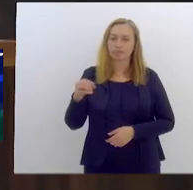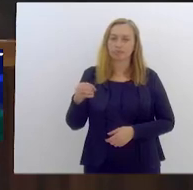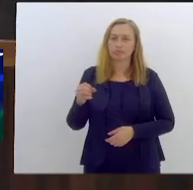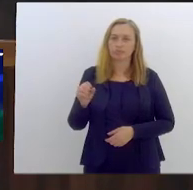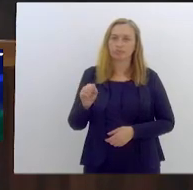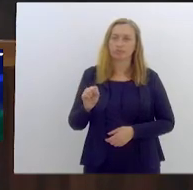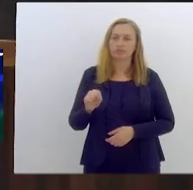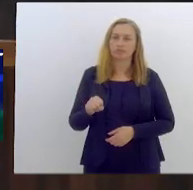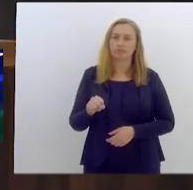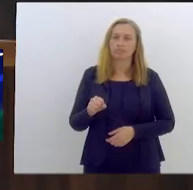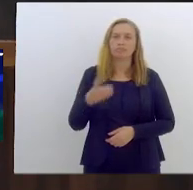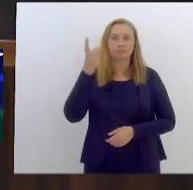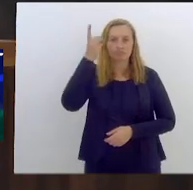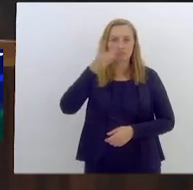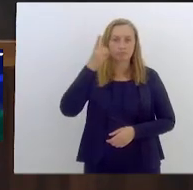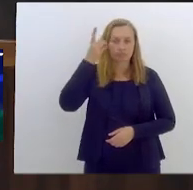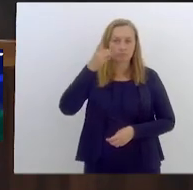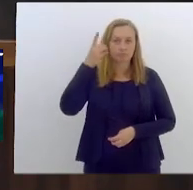Deputado.